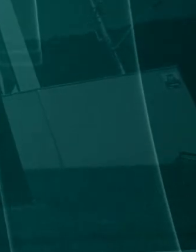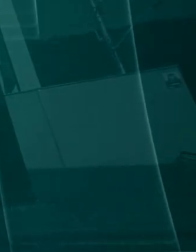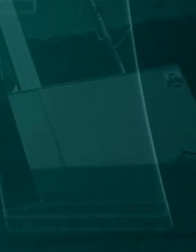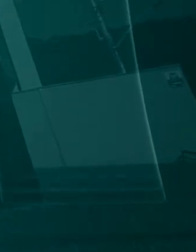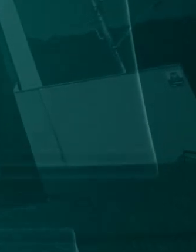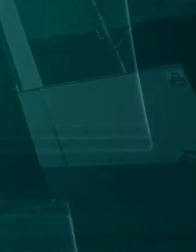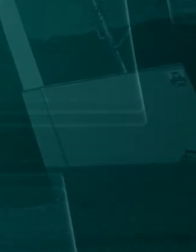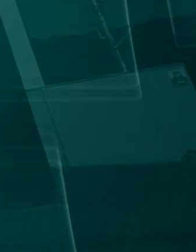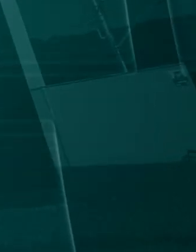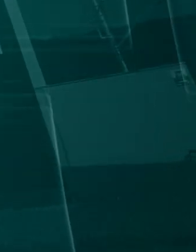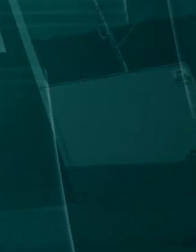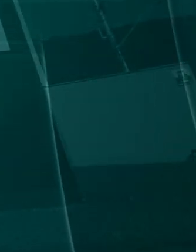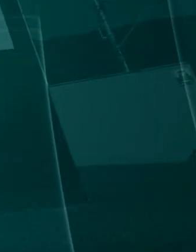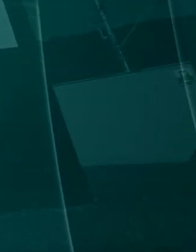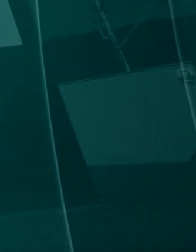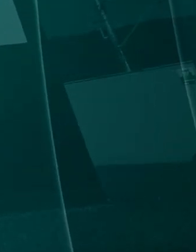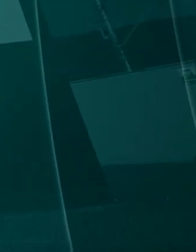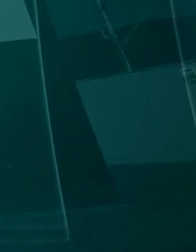@car